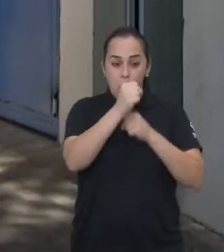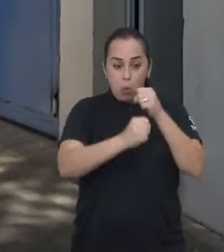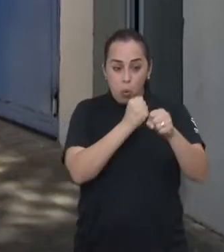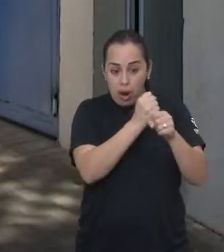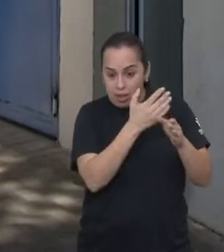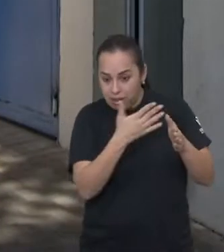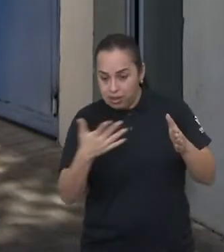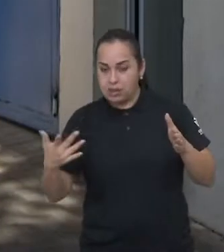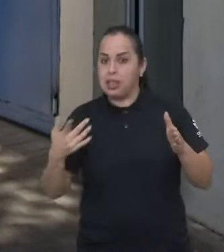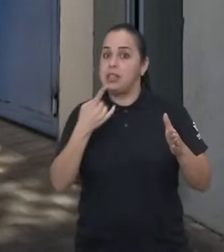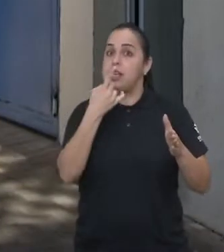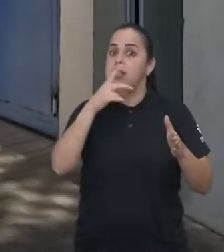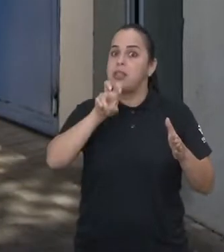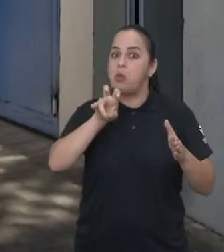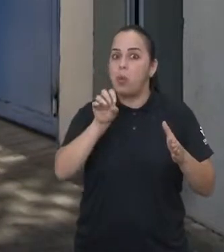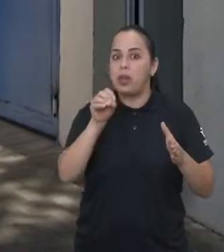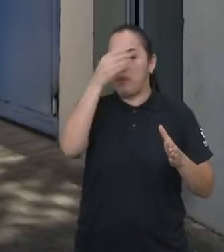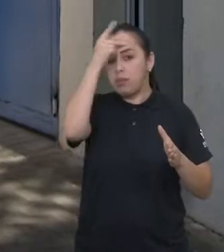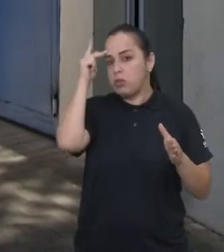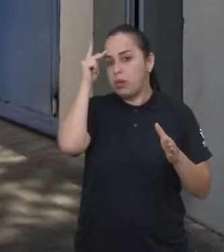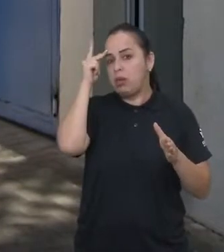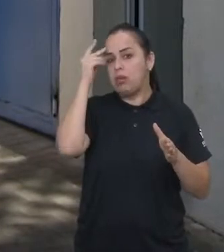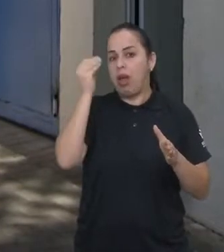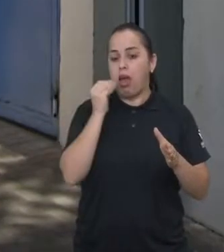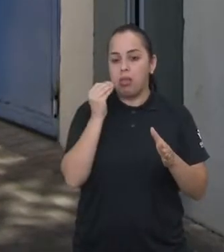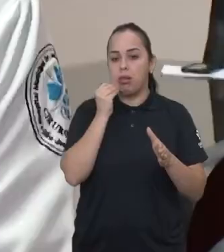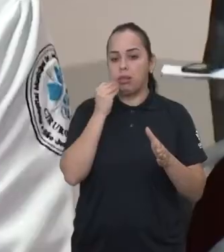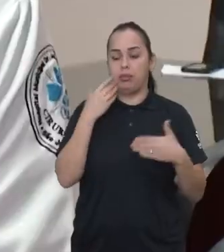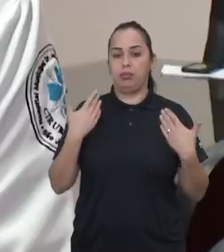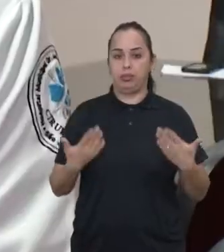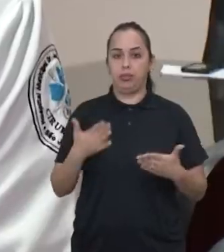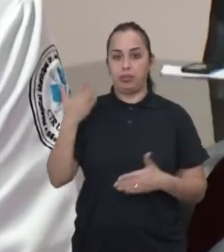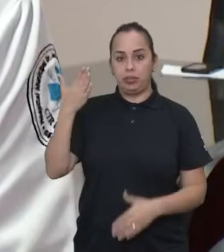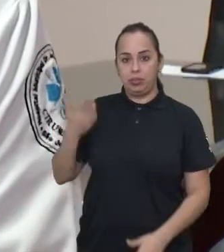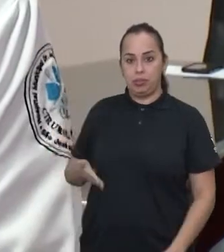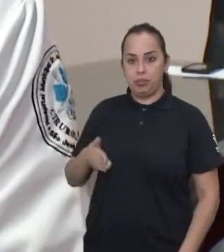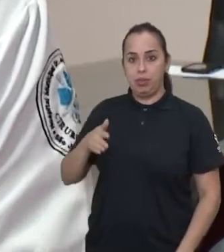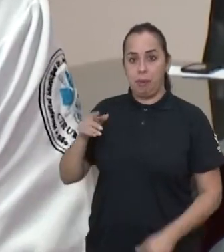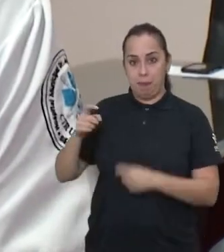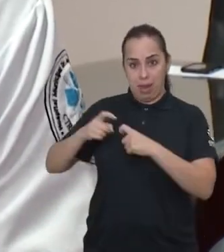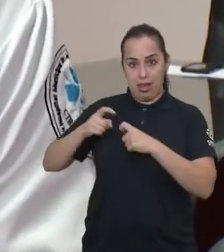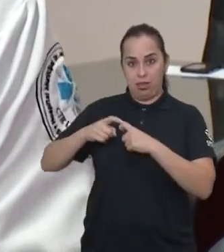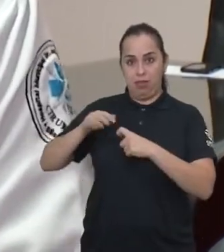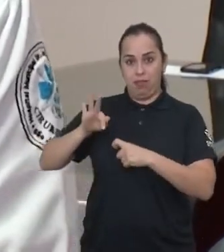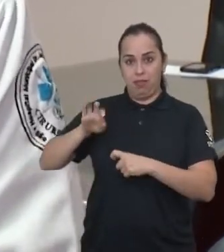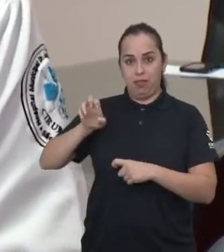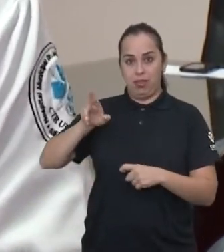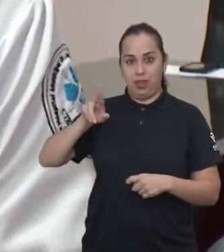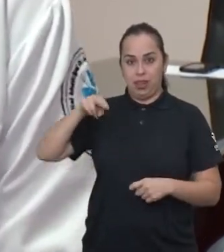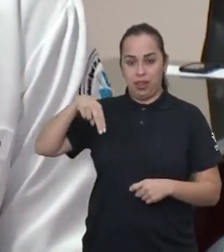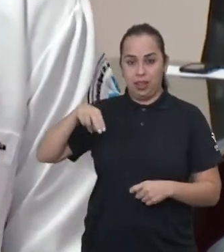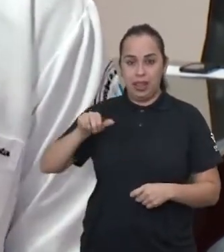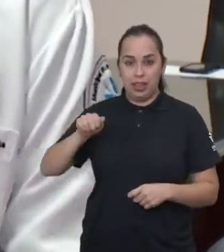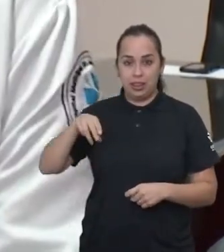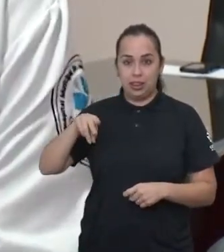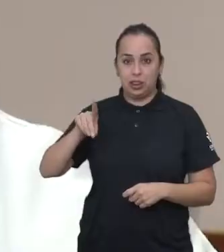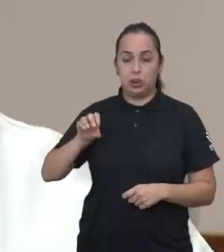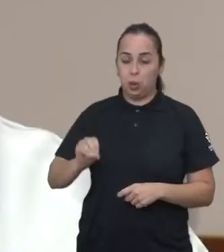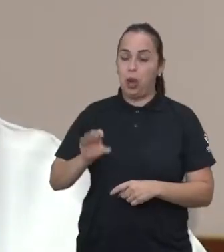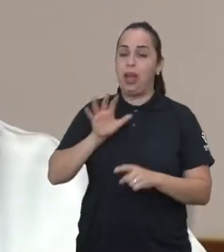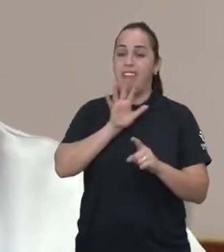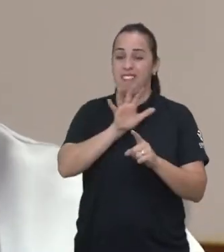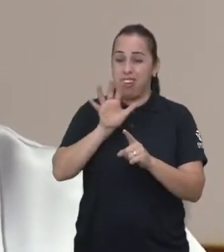na cidade é de aproximadamente 150 ocorrências segundo o médico Fernando e os casos de